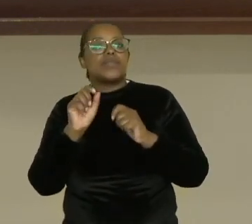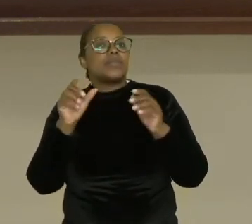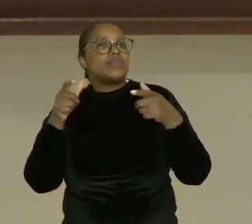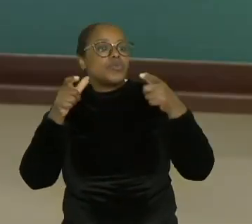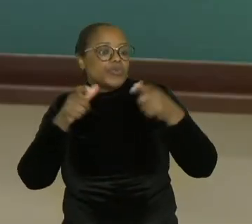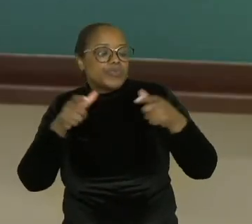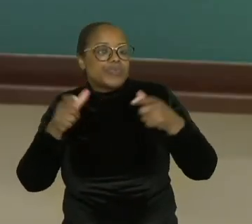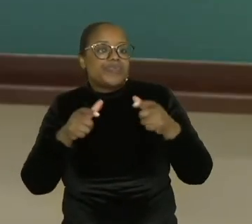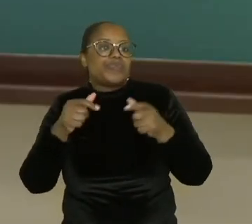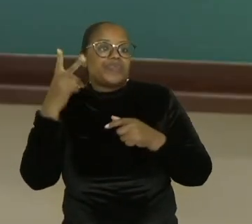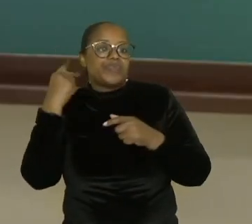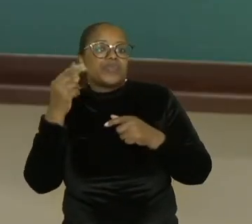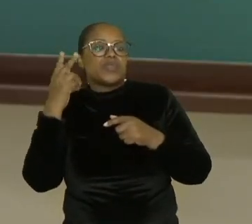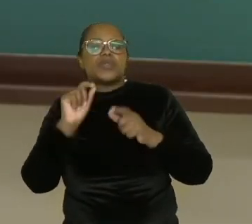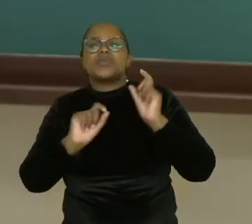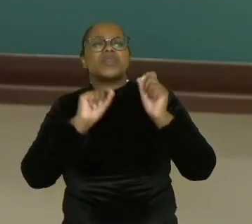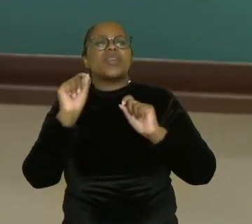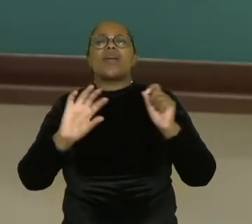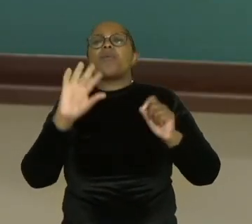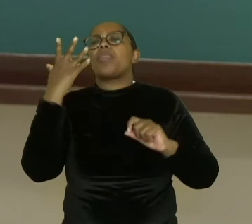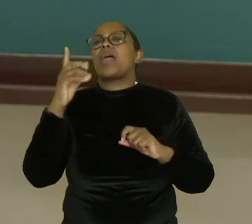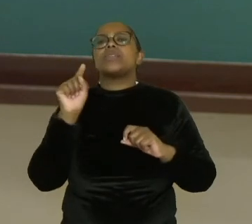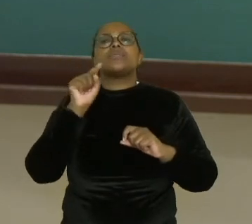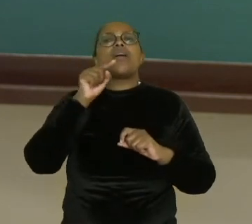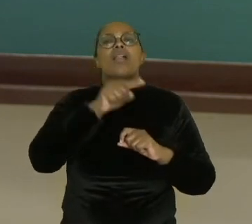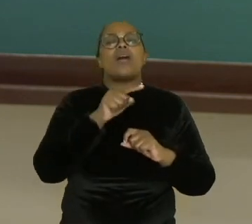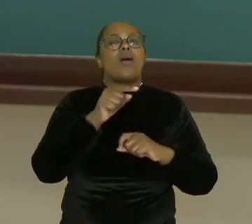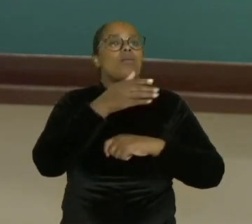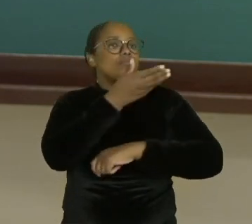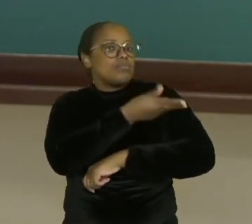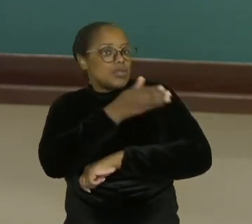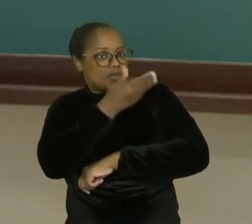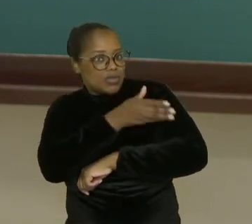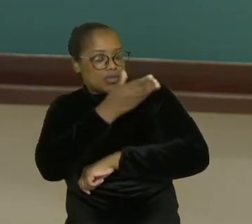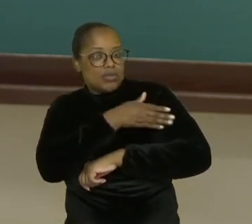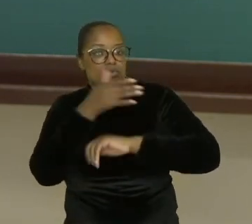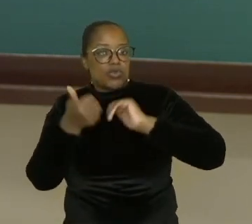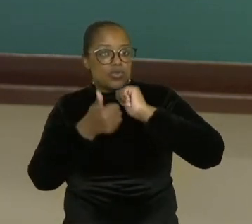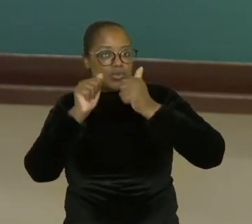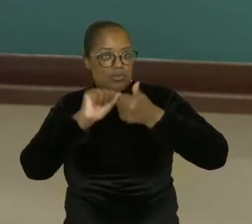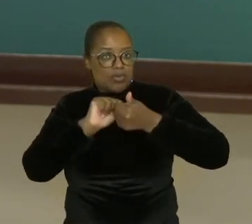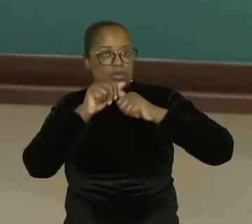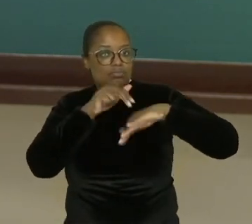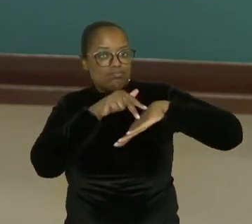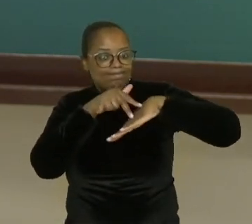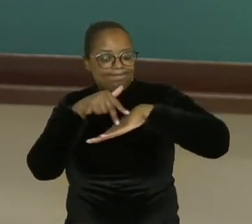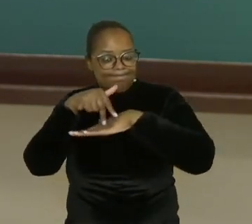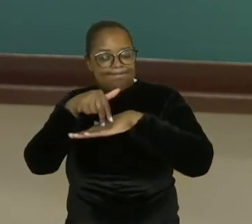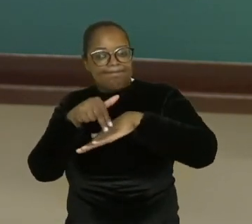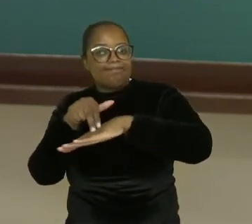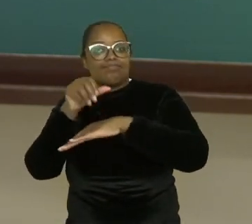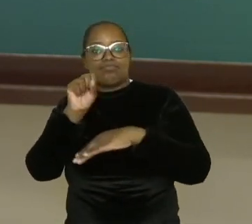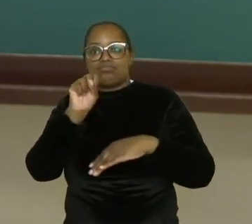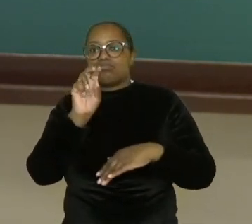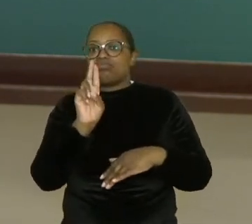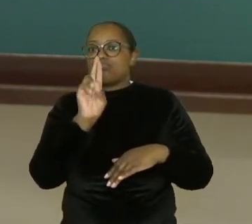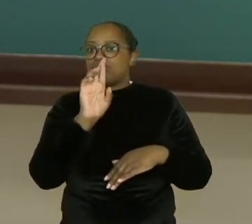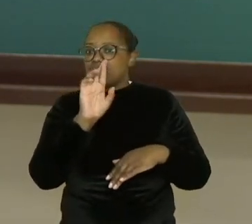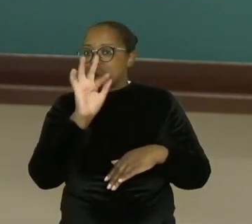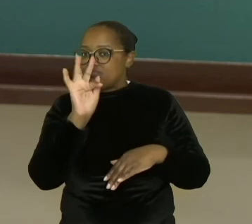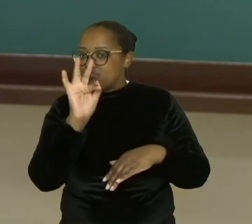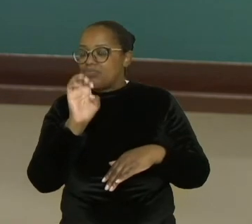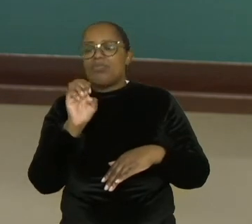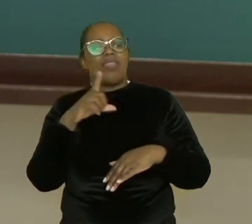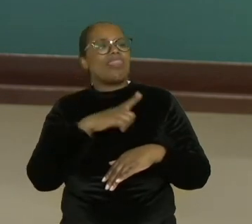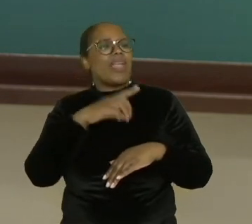acontece? Então, o que acontece lá? Então, o praticante de surf, ele tem essa consciência e